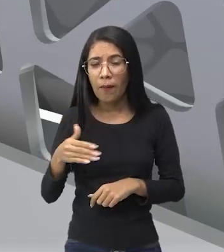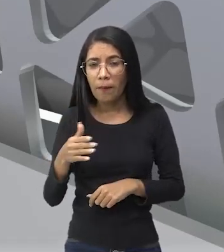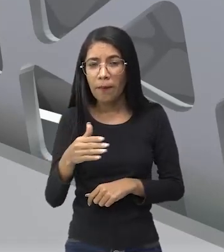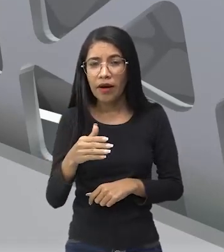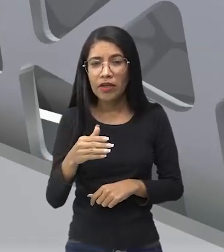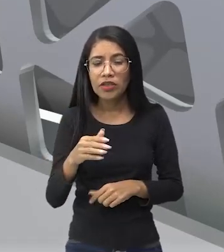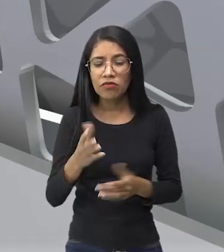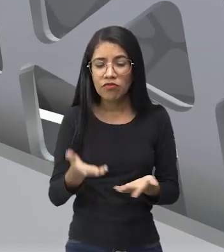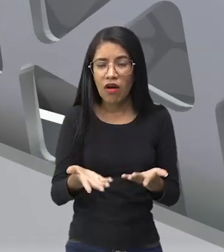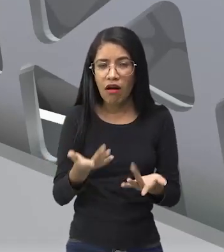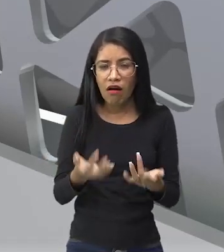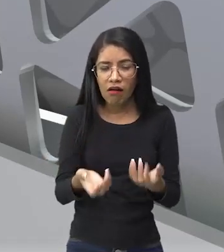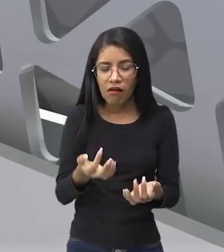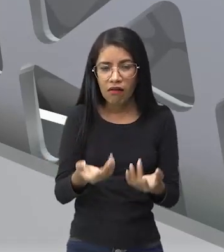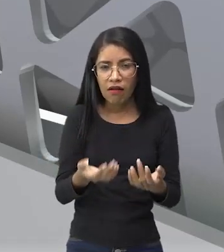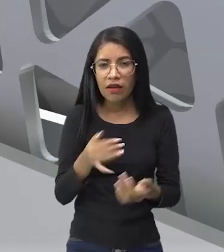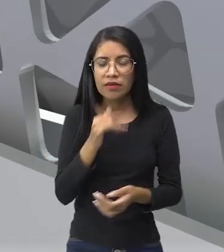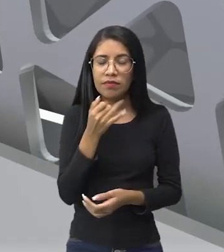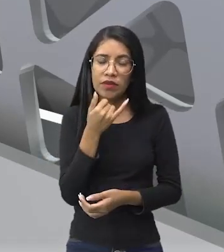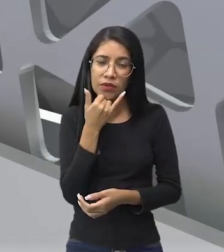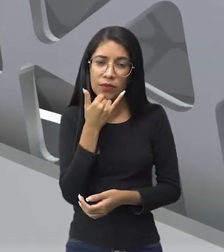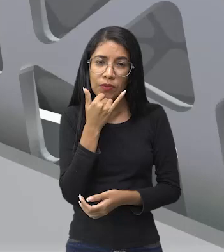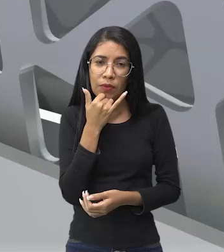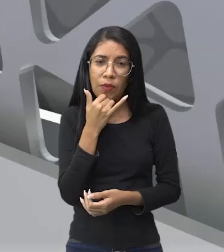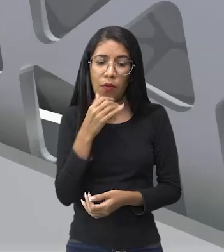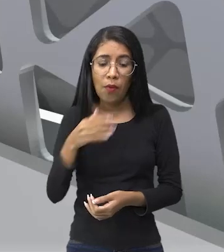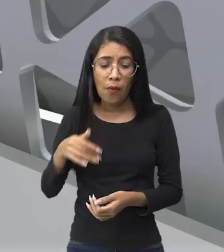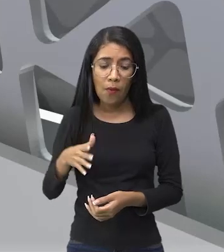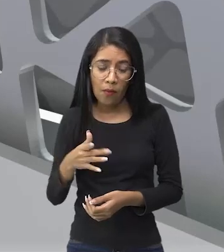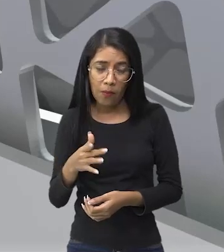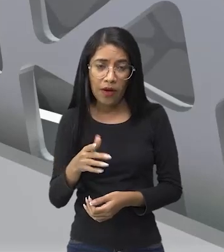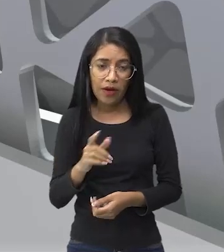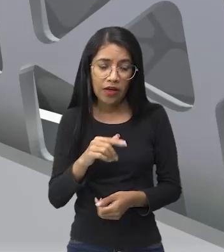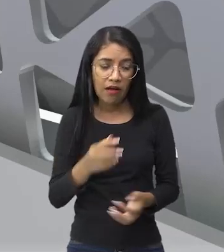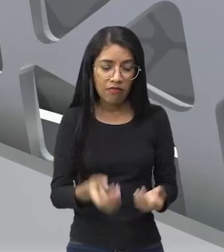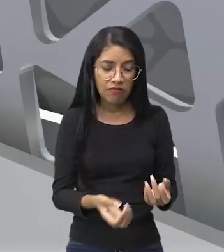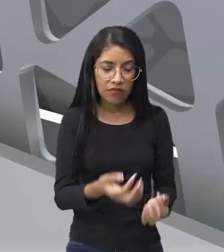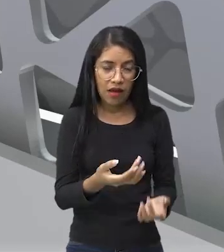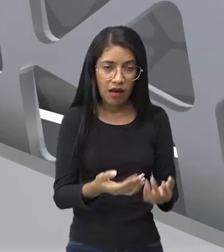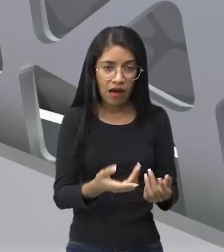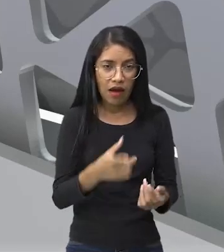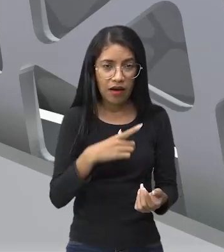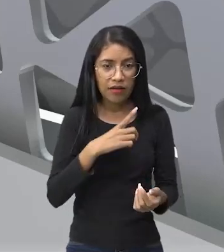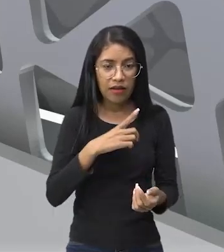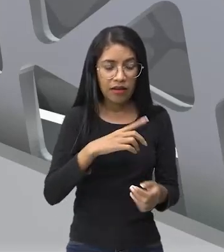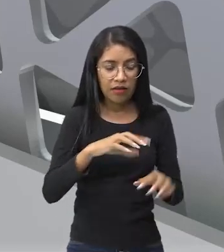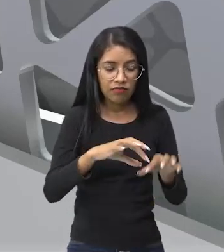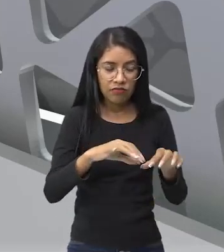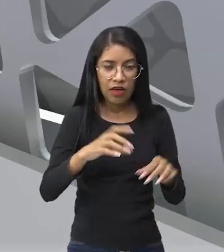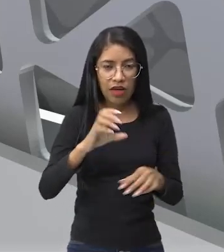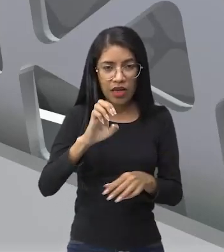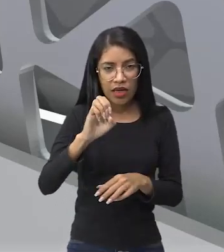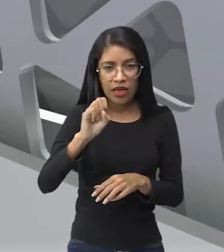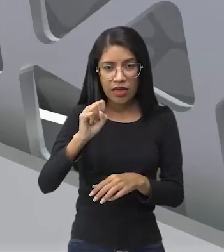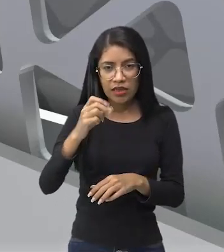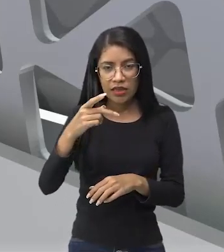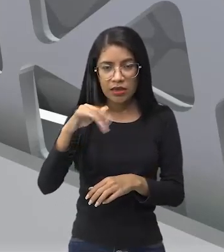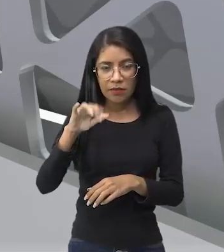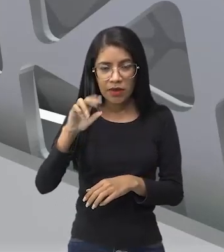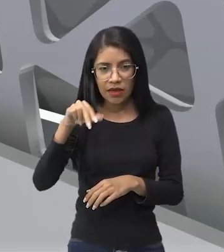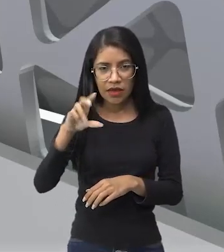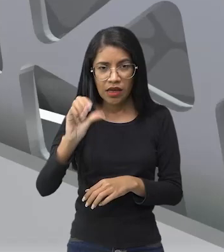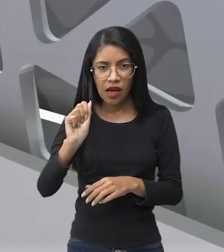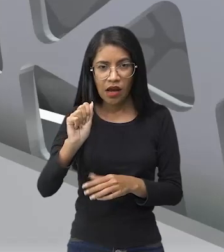peixe assado, o peixe que é assado com espinha, numa folha